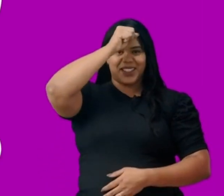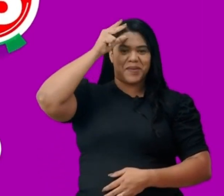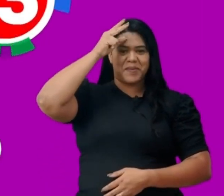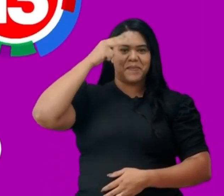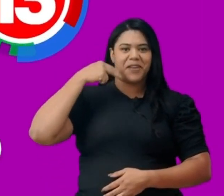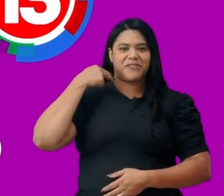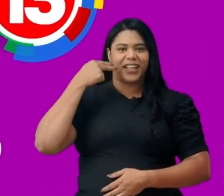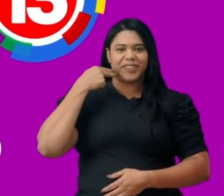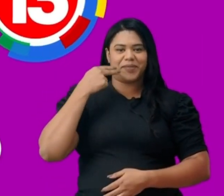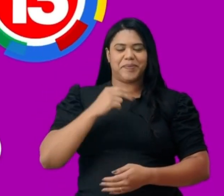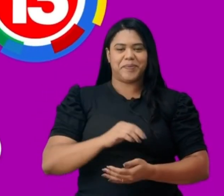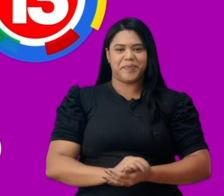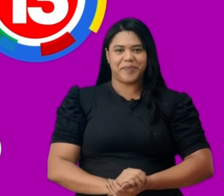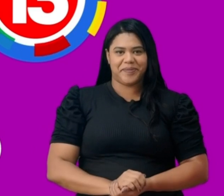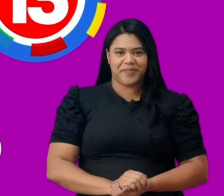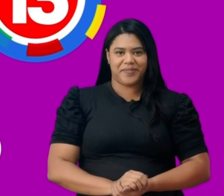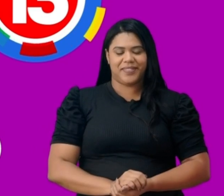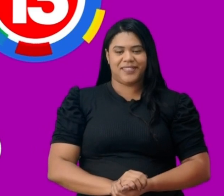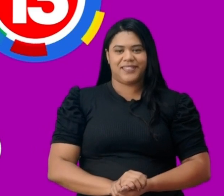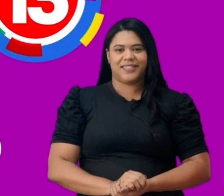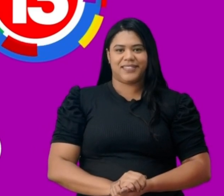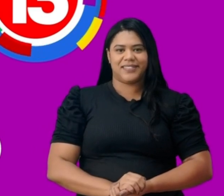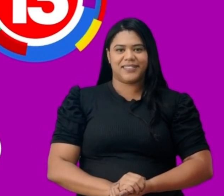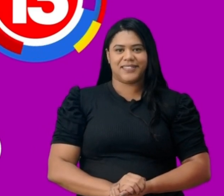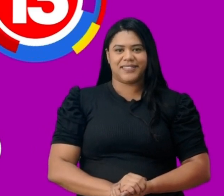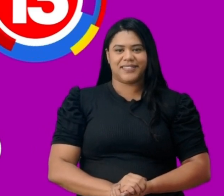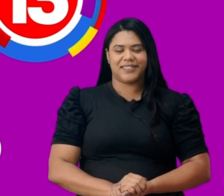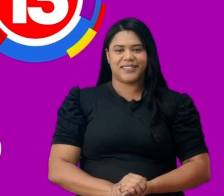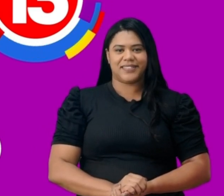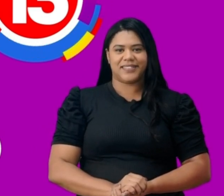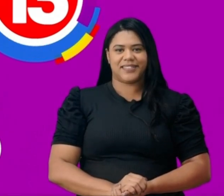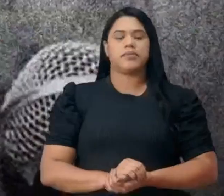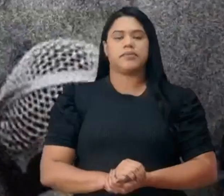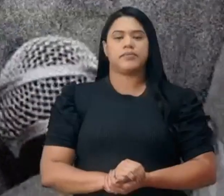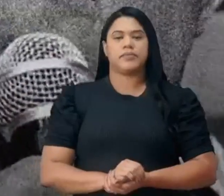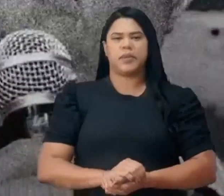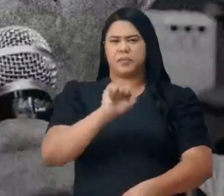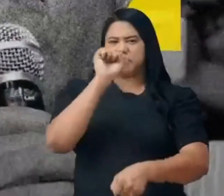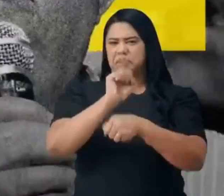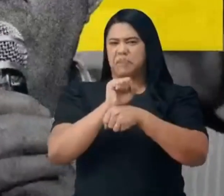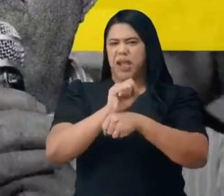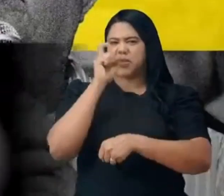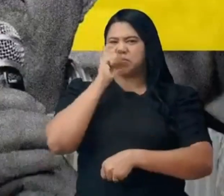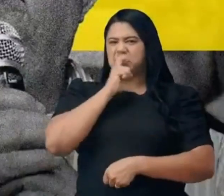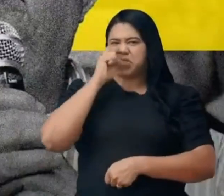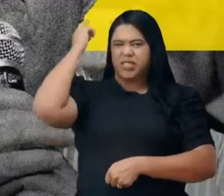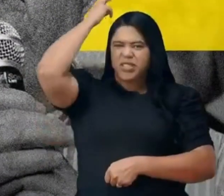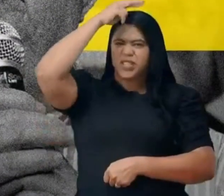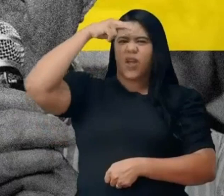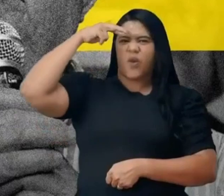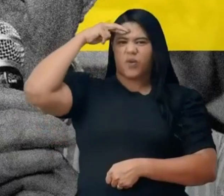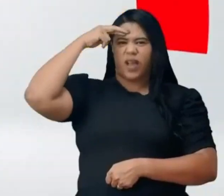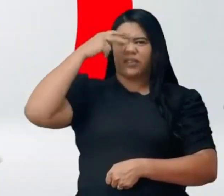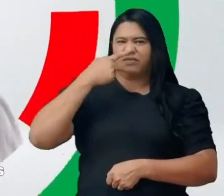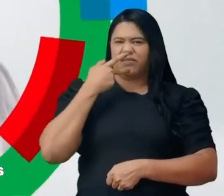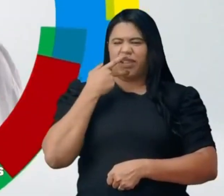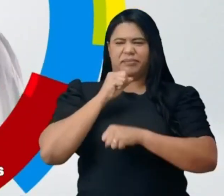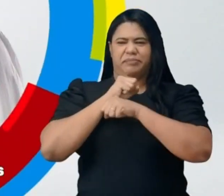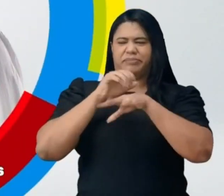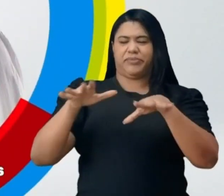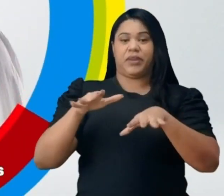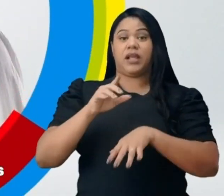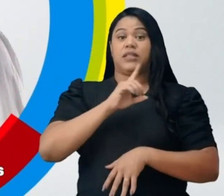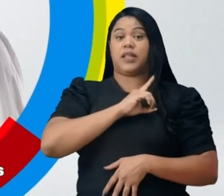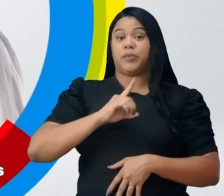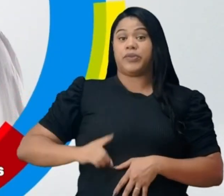Zé Neto, prefeito. Pare de mentir, Zé Ronaldo. Zé